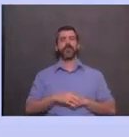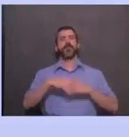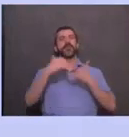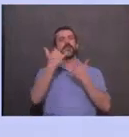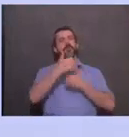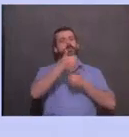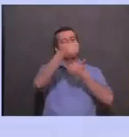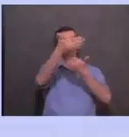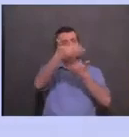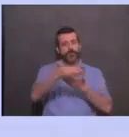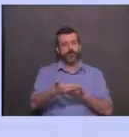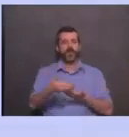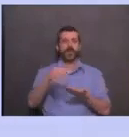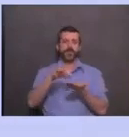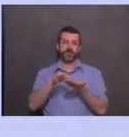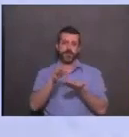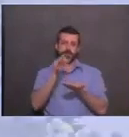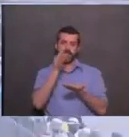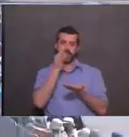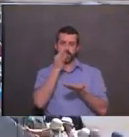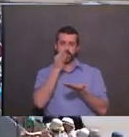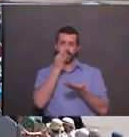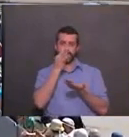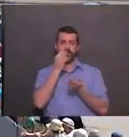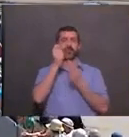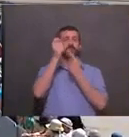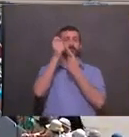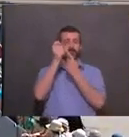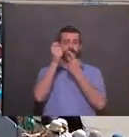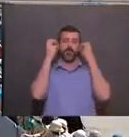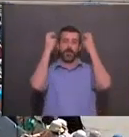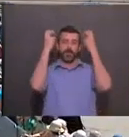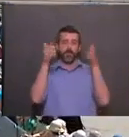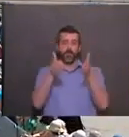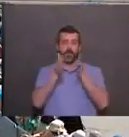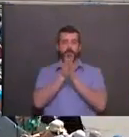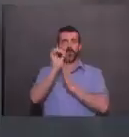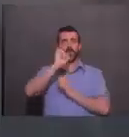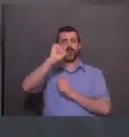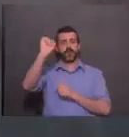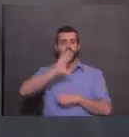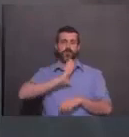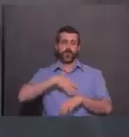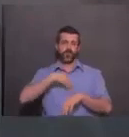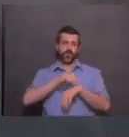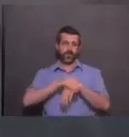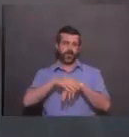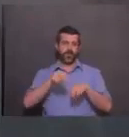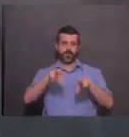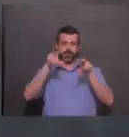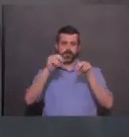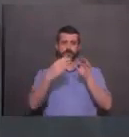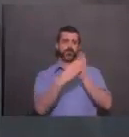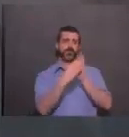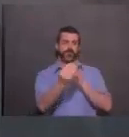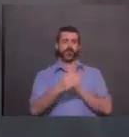Felizes os convidados para a ceia do Senhor. Eis o Cordeiro de Deus que tira o pecado do mundo. Senhor,